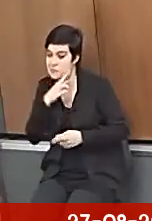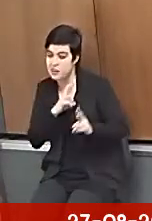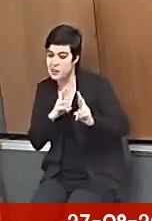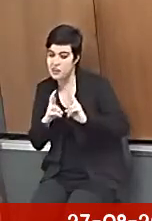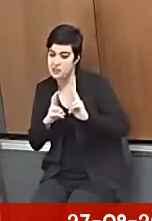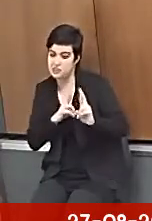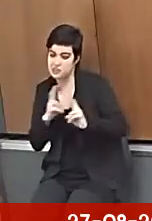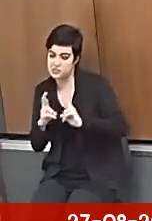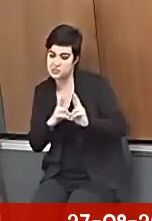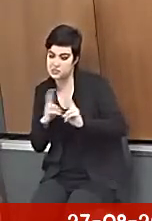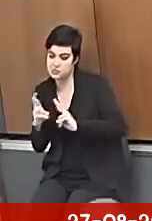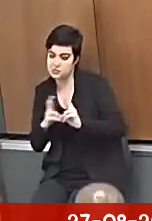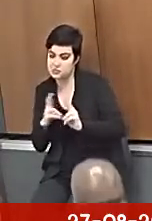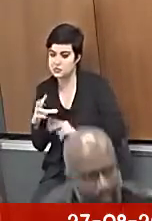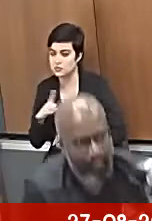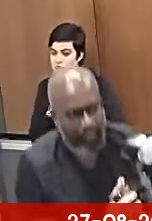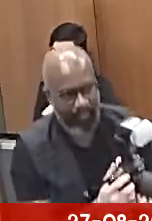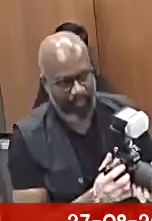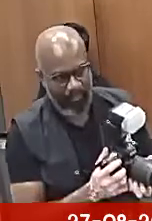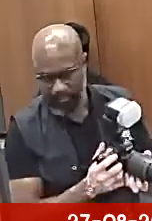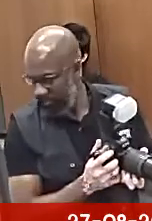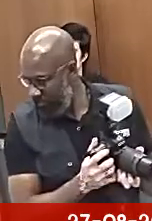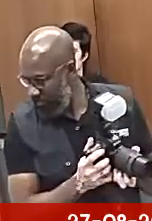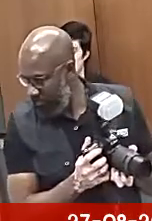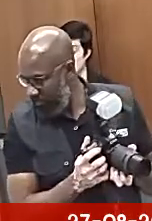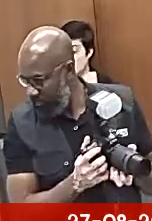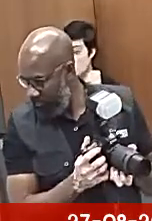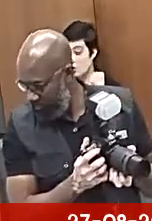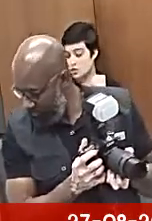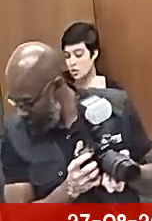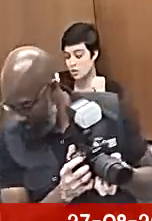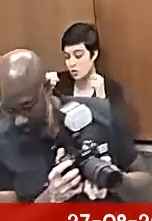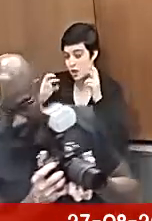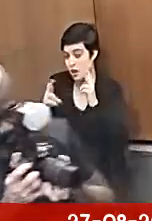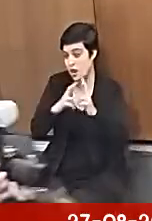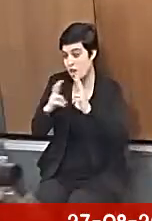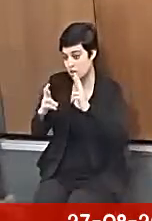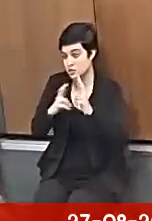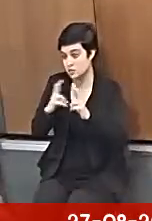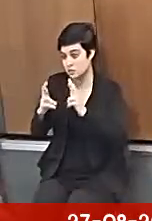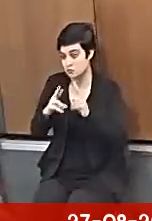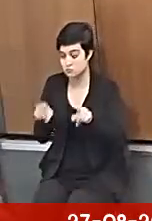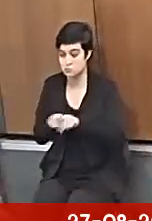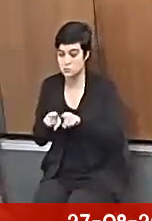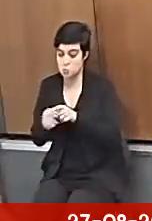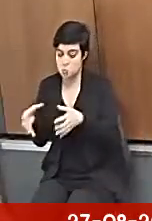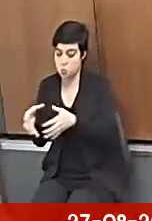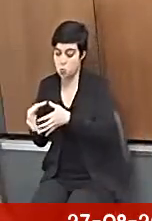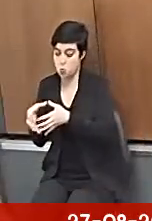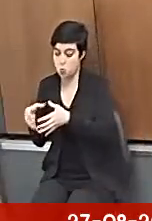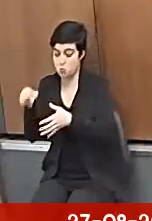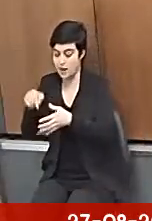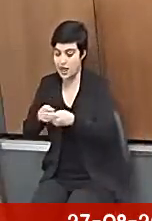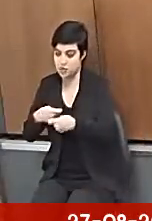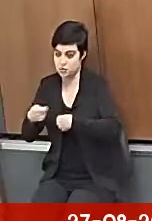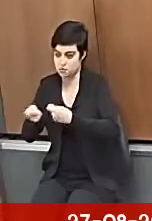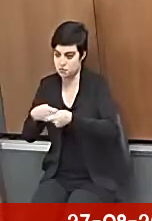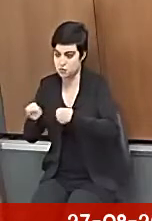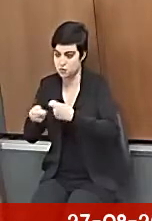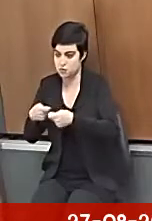de se relacionar entre torcedor cliente ea minas arena que é uma administradora